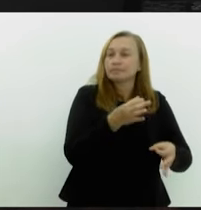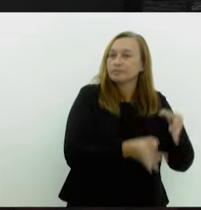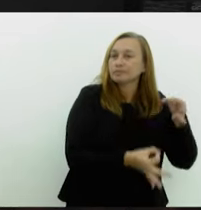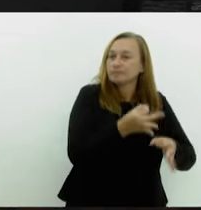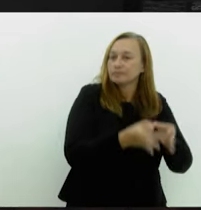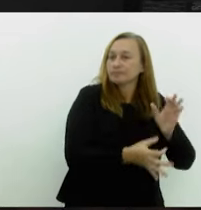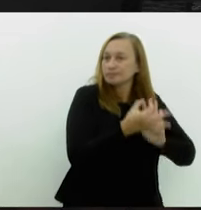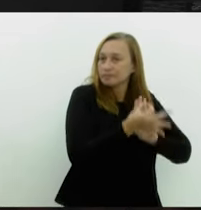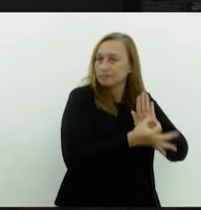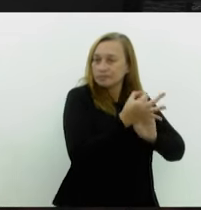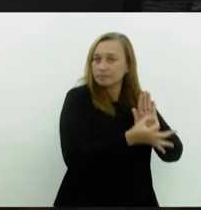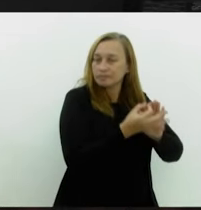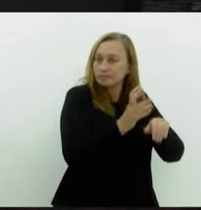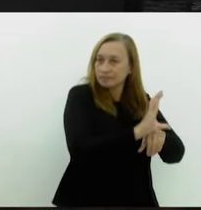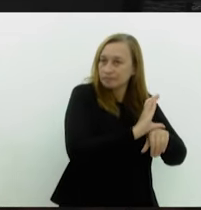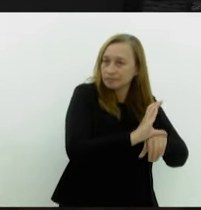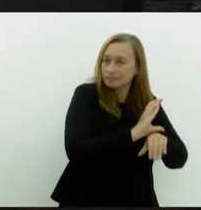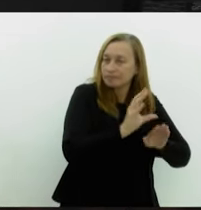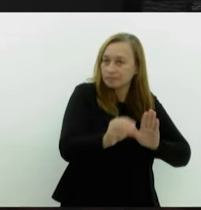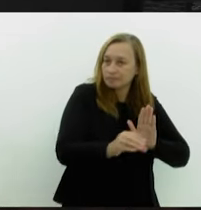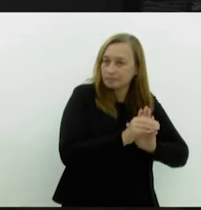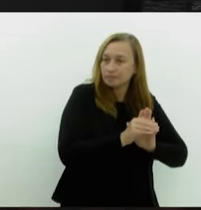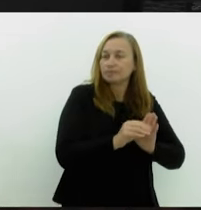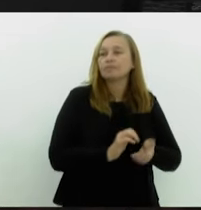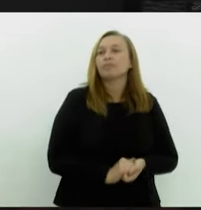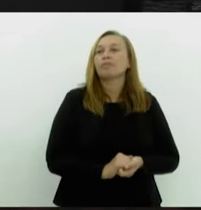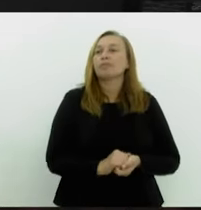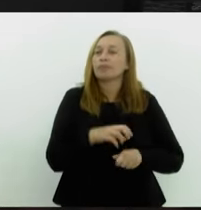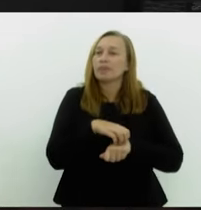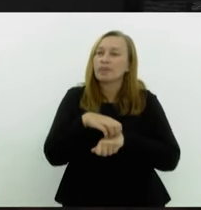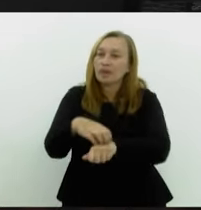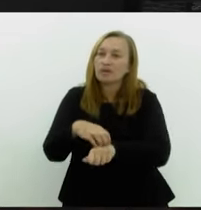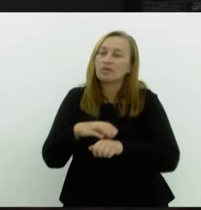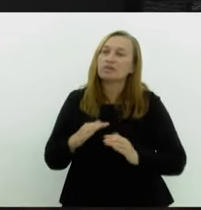pela constitucionalidade com emendas, de